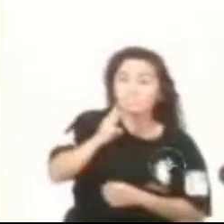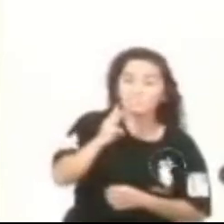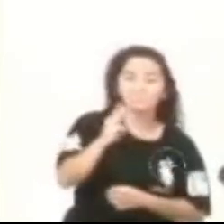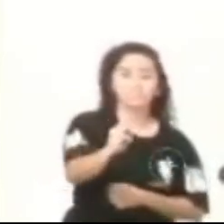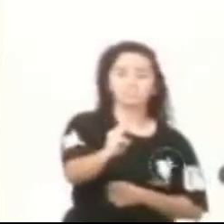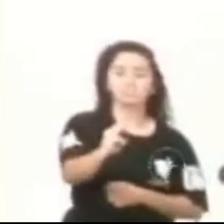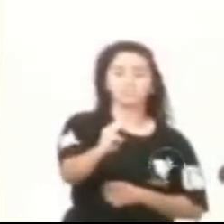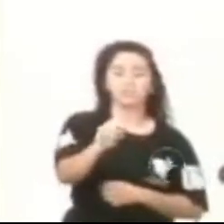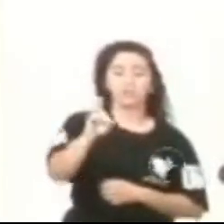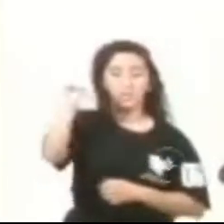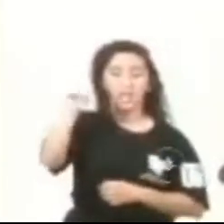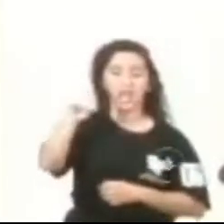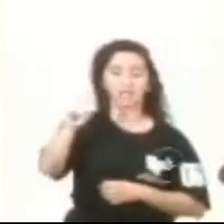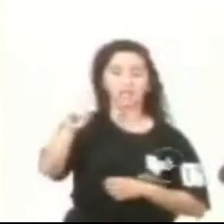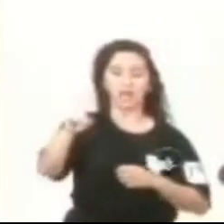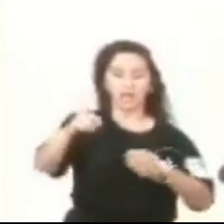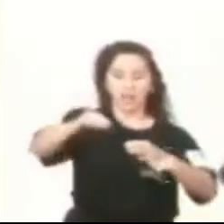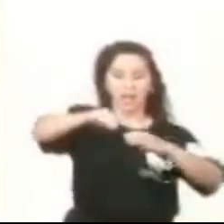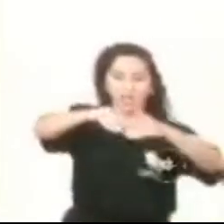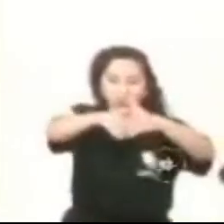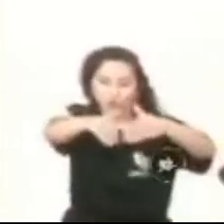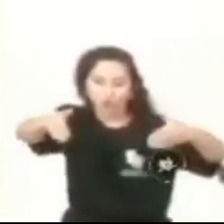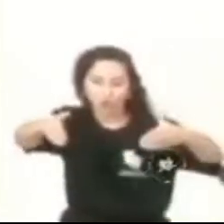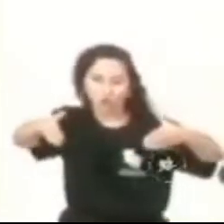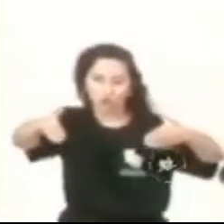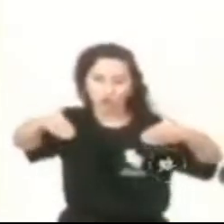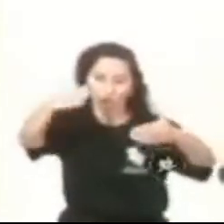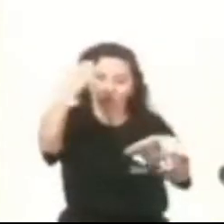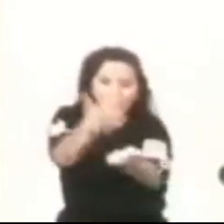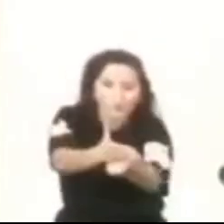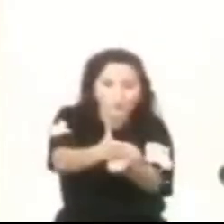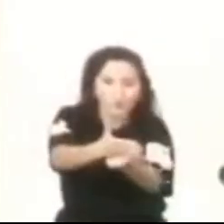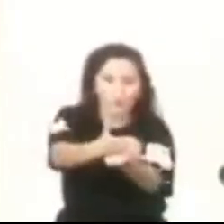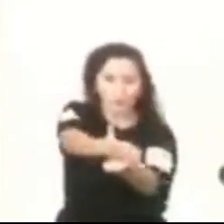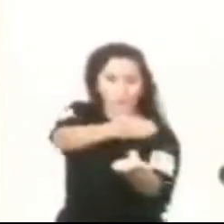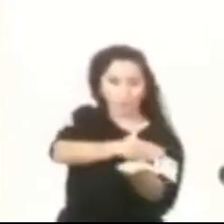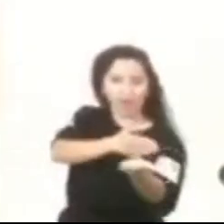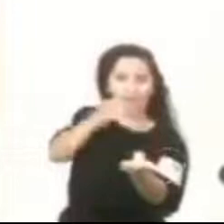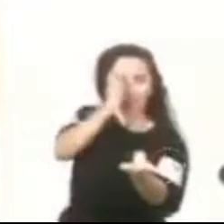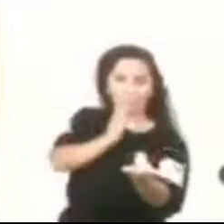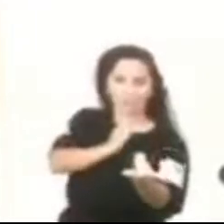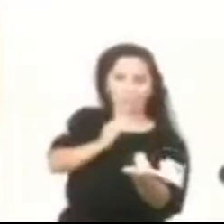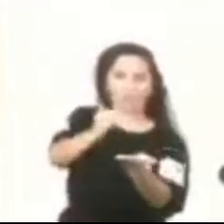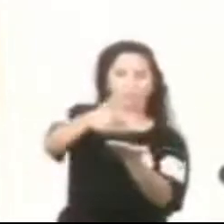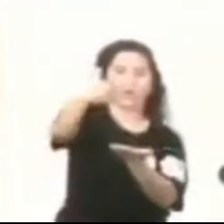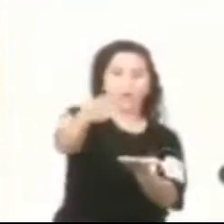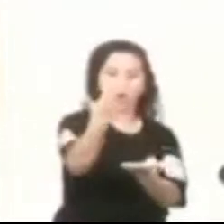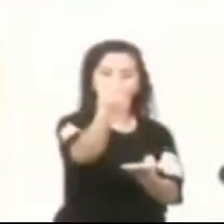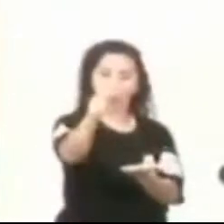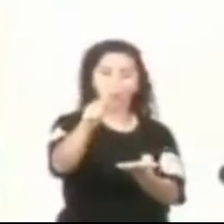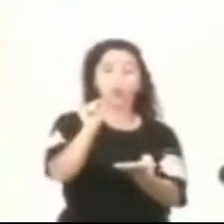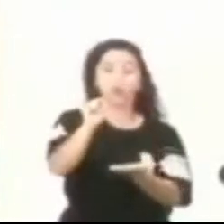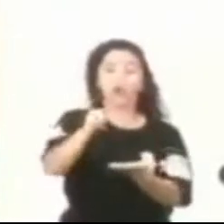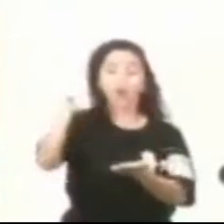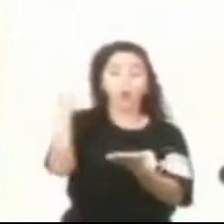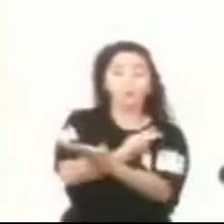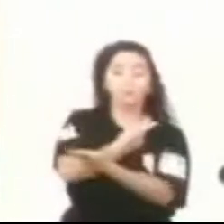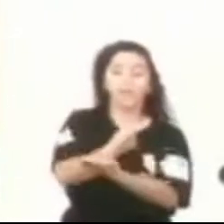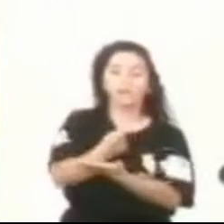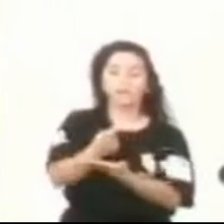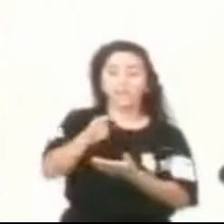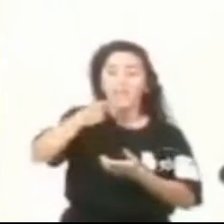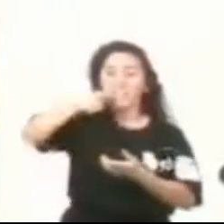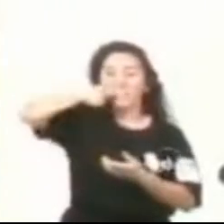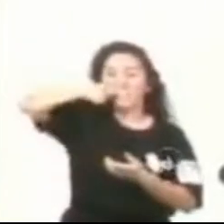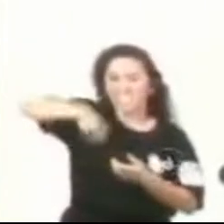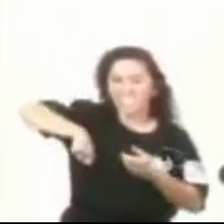quando cruzam as fronteiras sequestradas, os seus dentinhos são arrancados para elas não morderem na hora